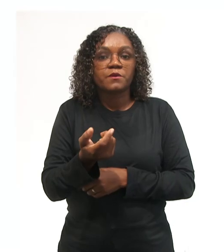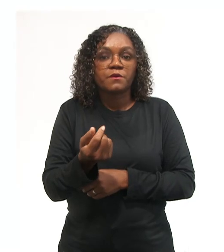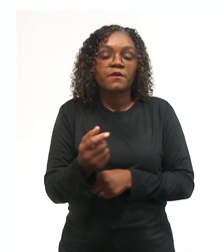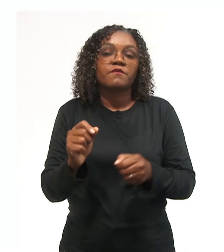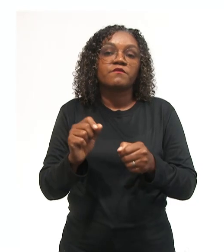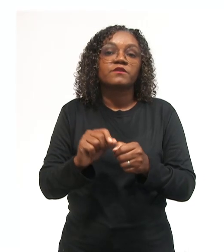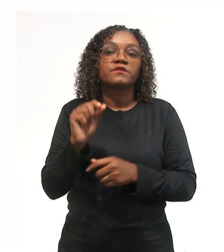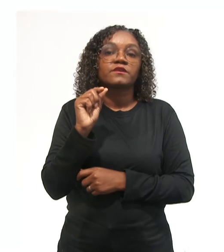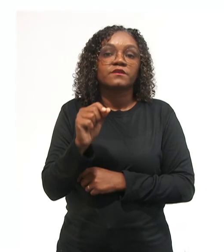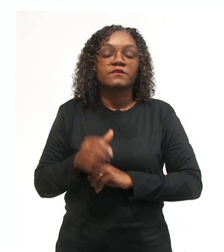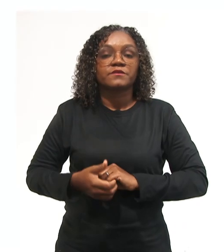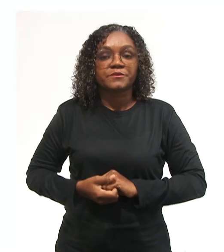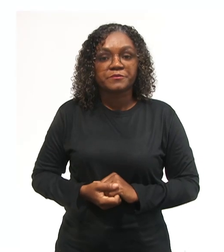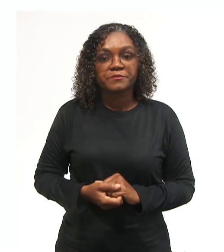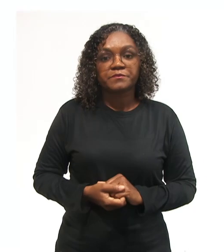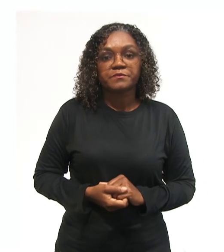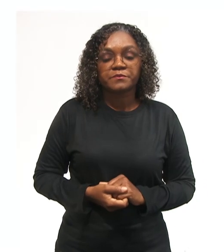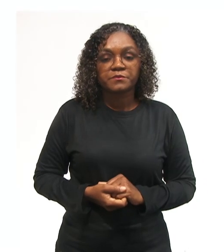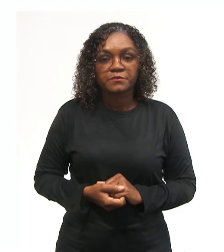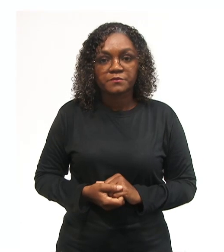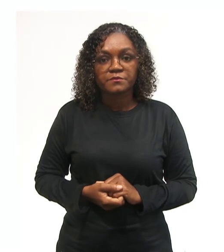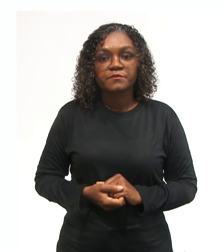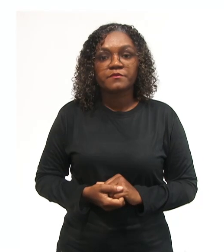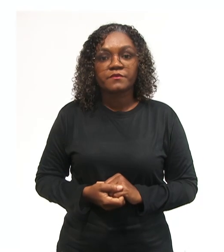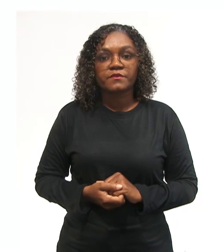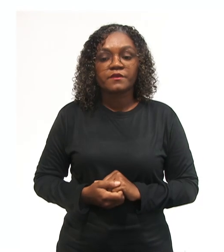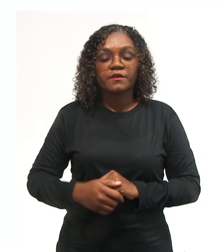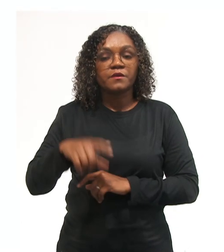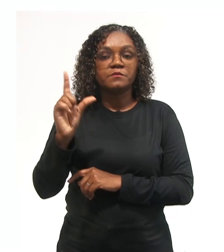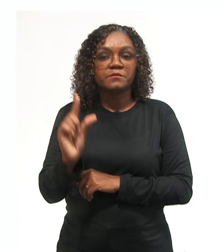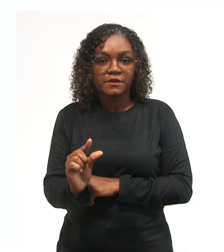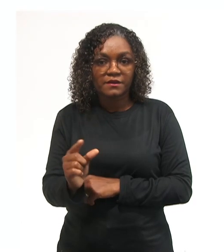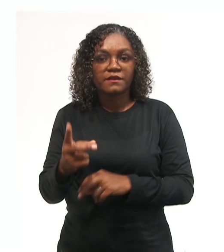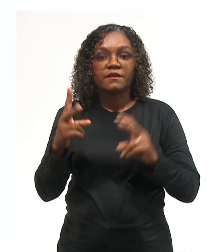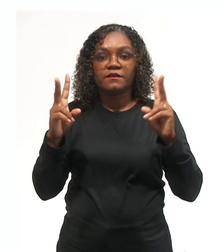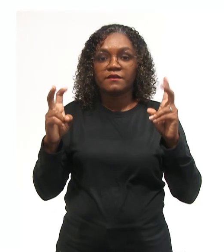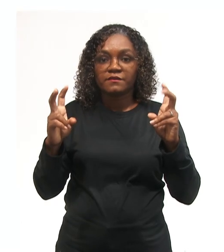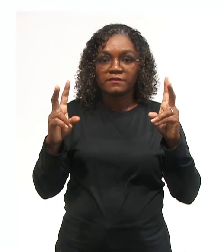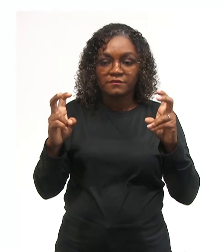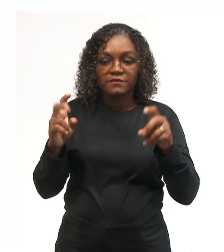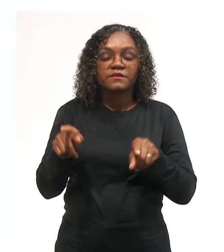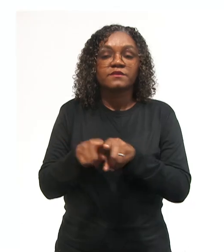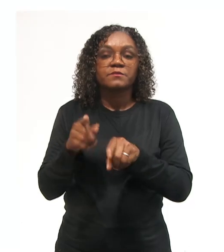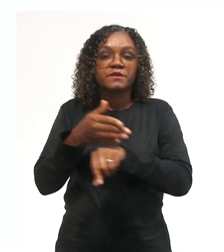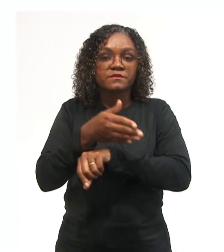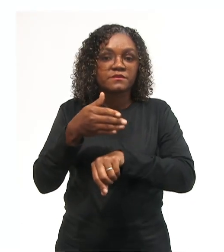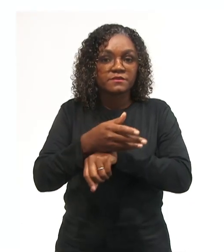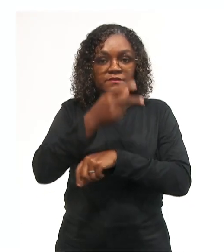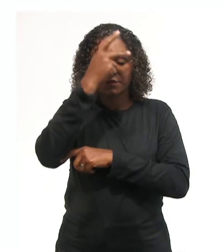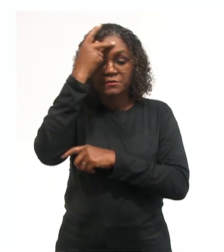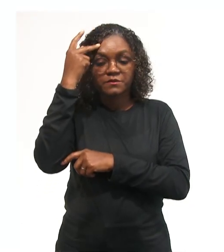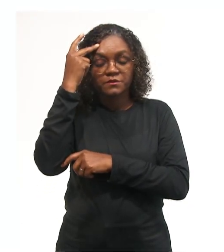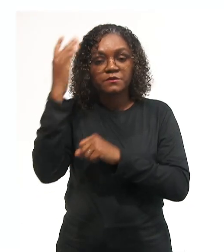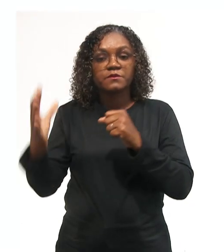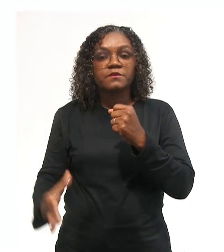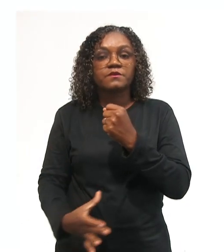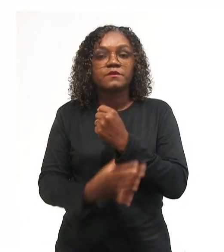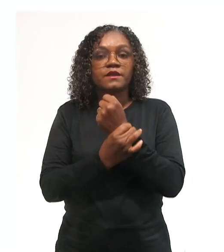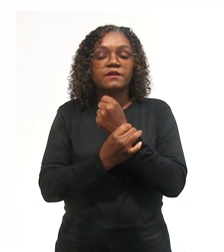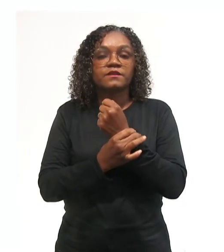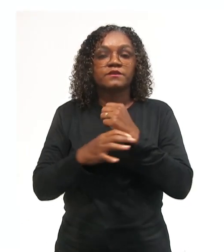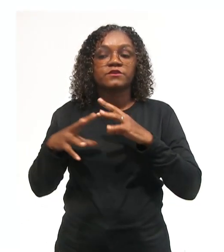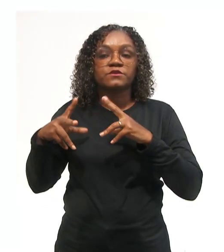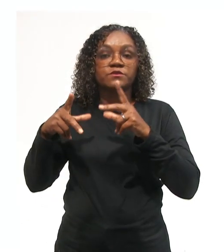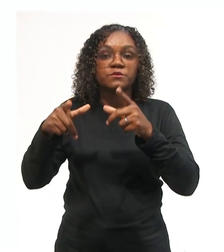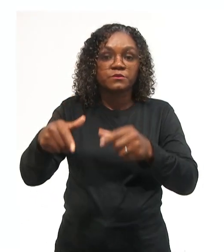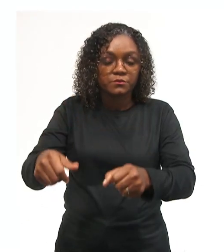que os serviços sejam mais baratos, né, e econômicos, mais acessíveis às pessoas, de modo a garantir que todos tenham